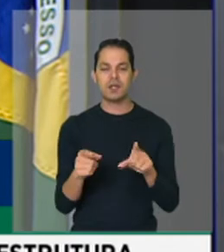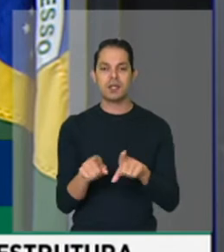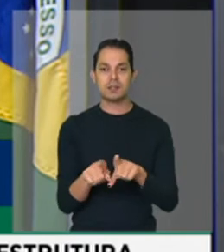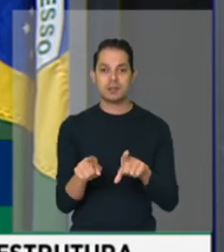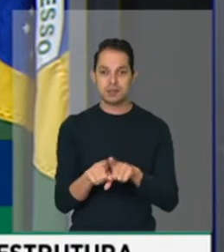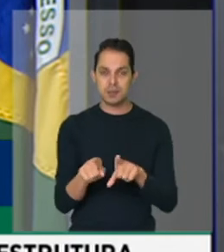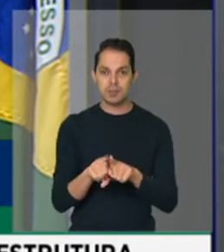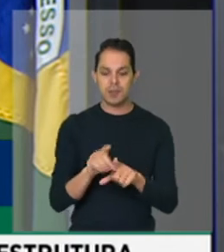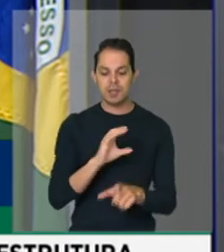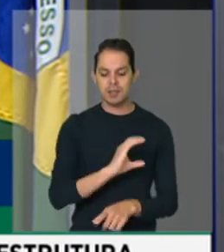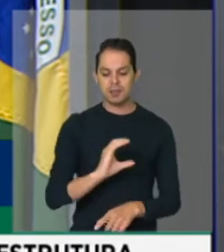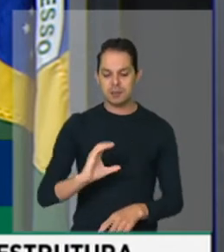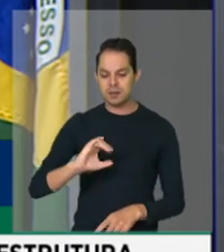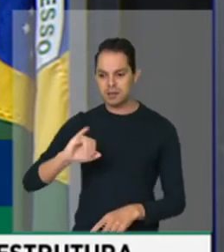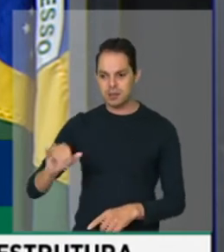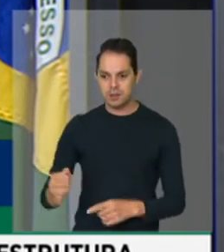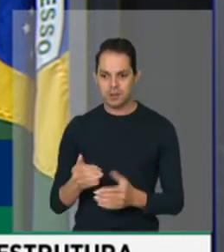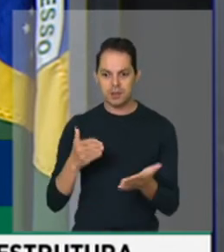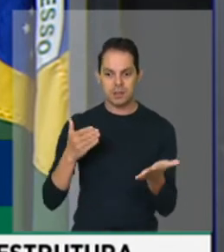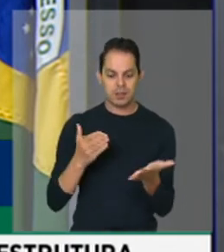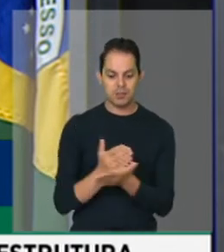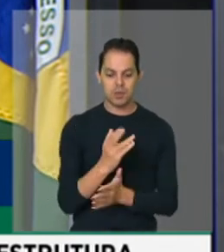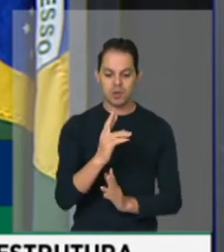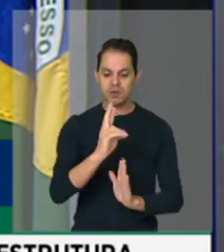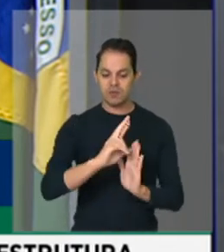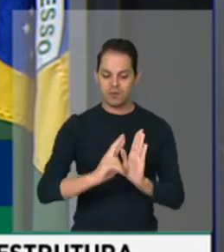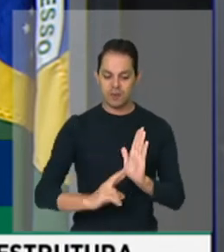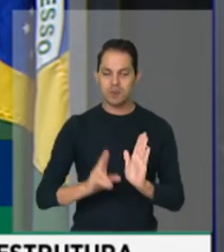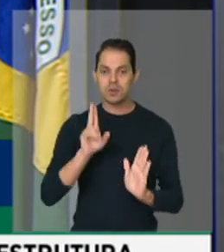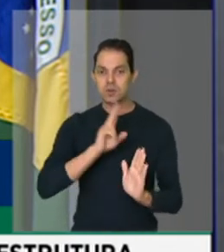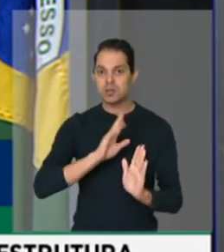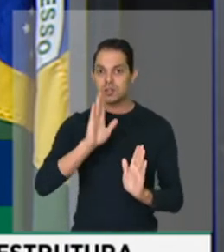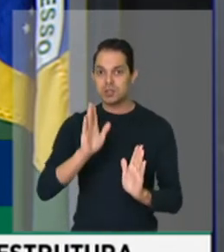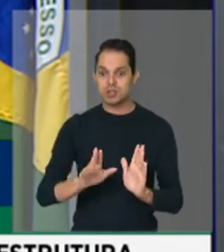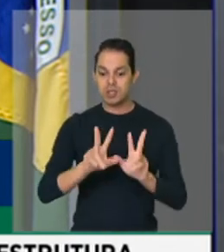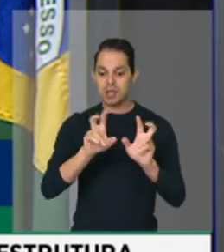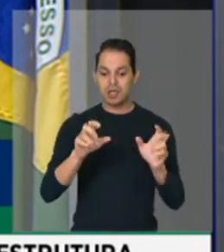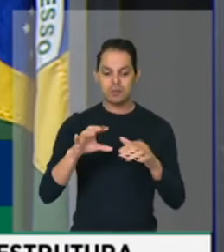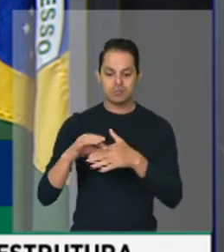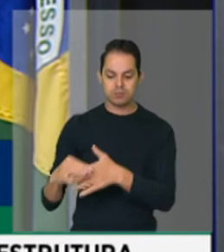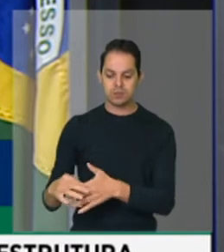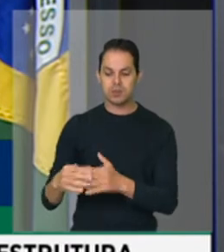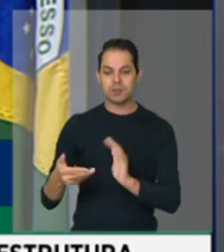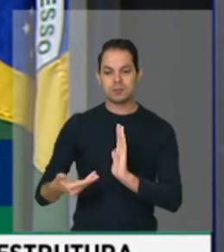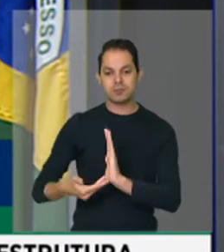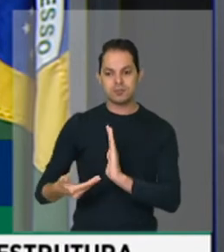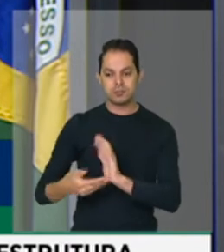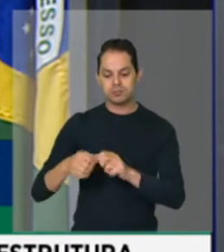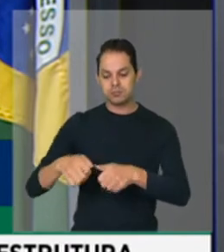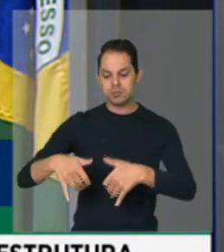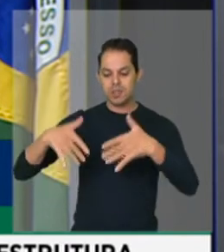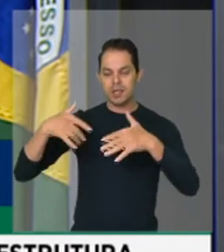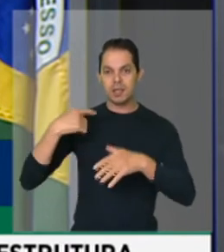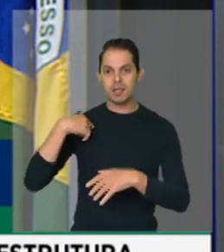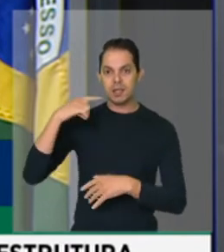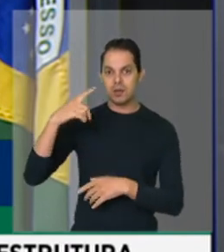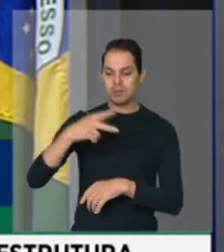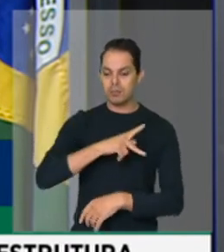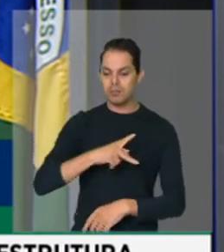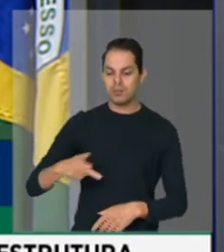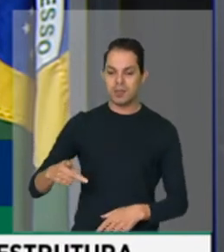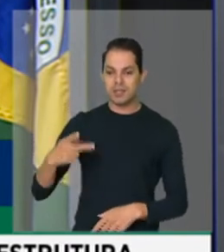Justiça. Aprovado, porém, o relatório de urgência, veio a matéria ao plenário. Designado que fui pelo senhor presidente da